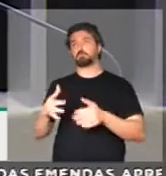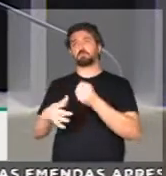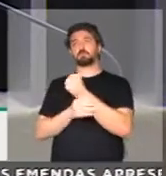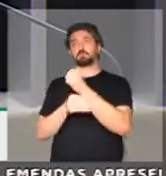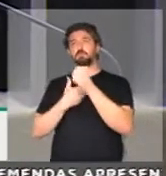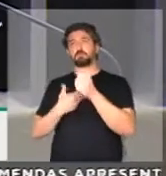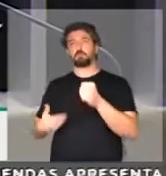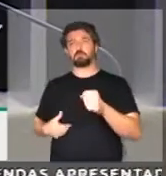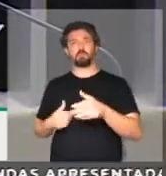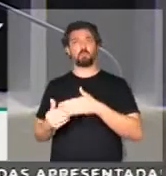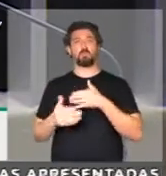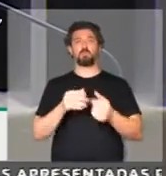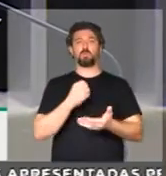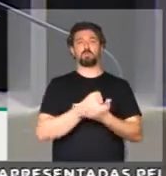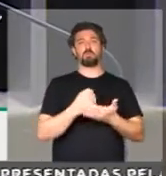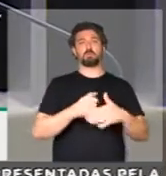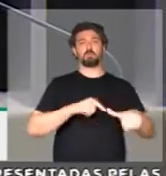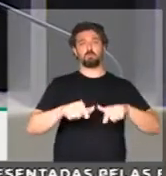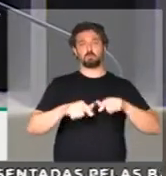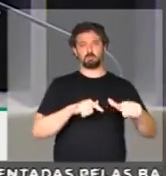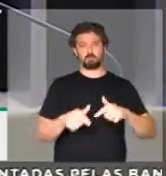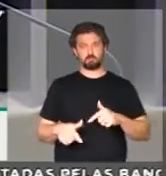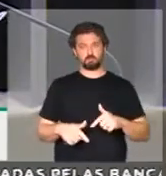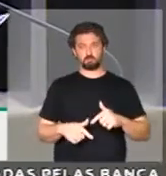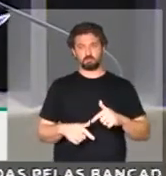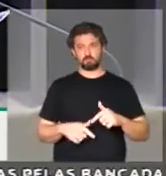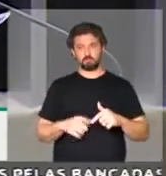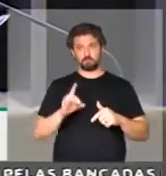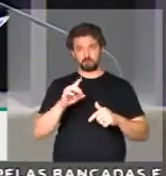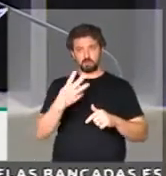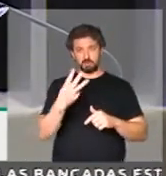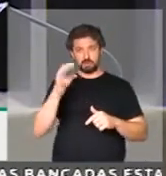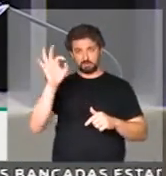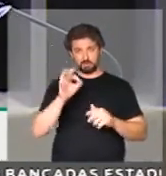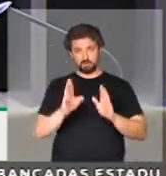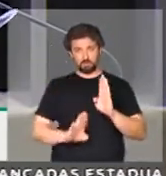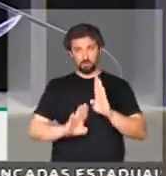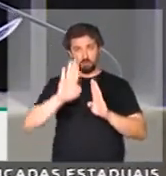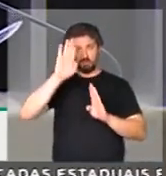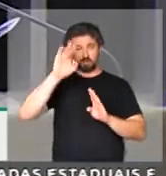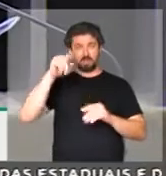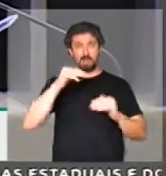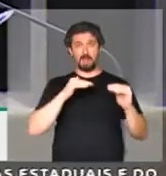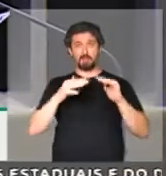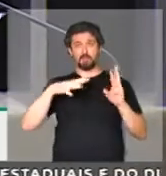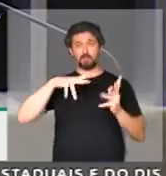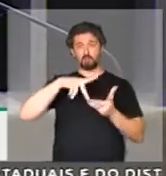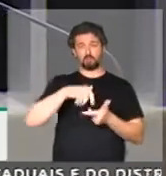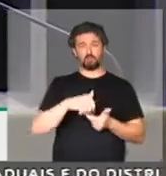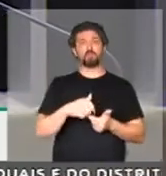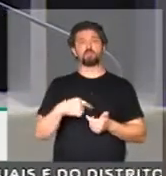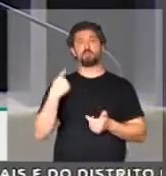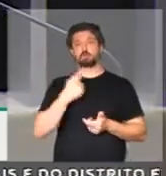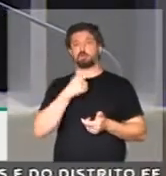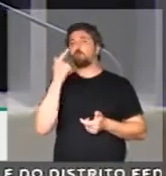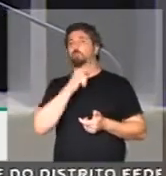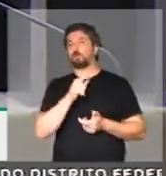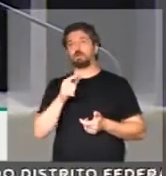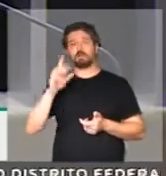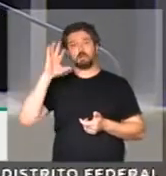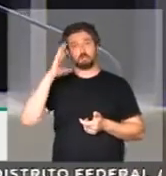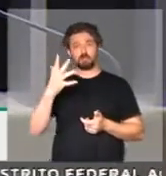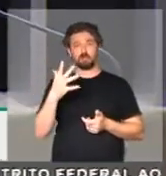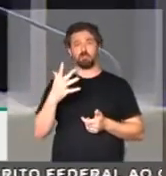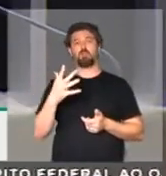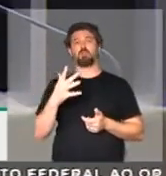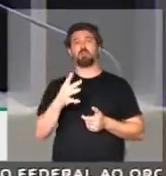na geração de emprego. Não vai ser crescendo apenas 3%, que é a média mundial, que vamos sair de uma renda per